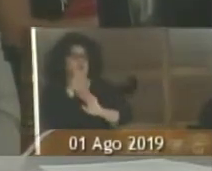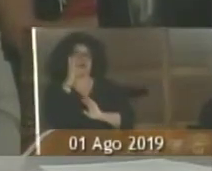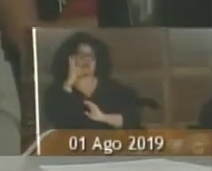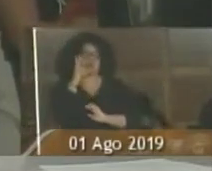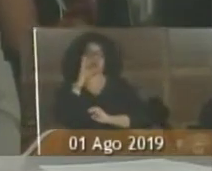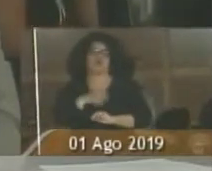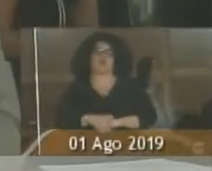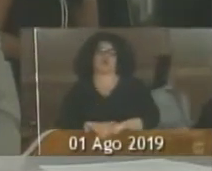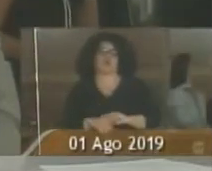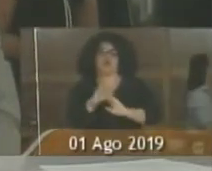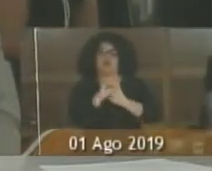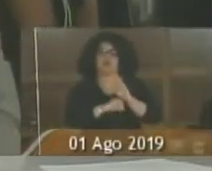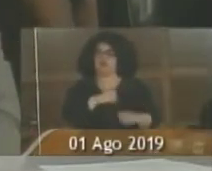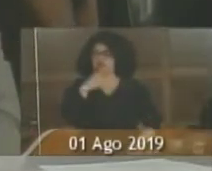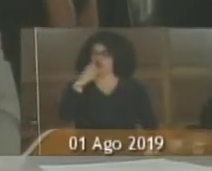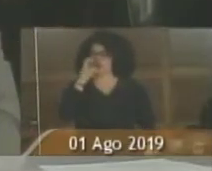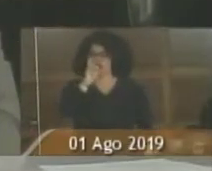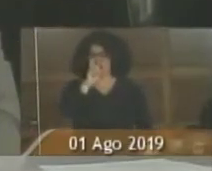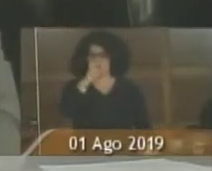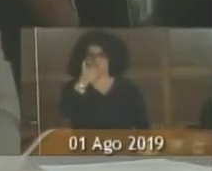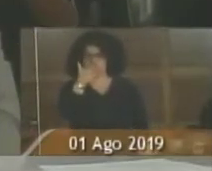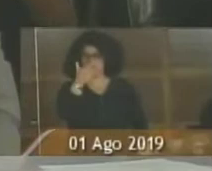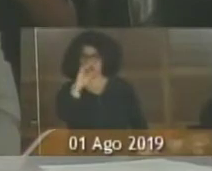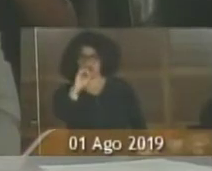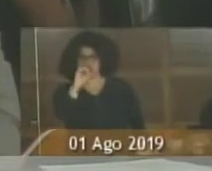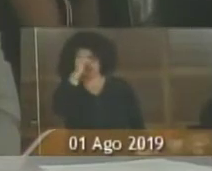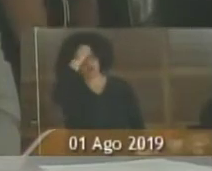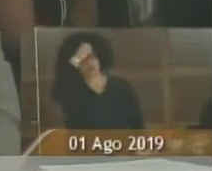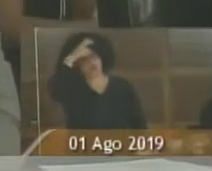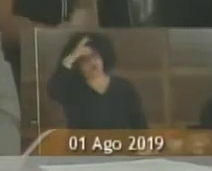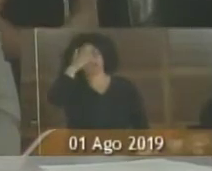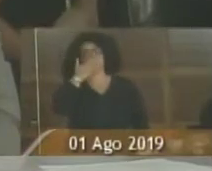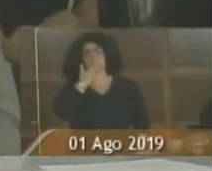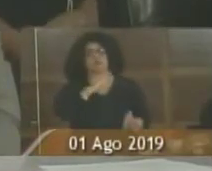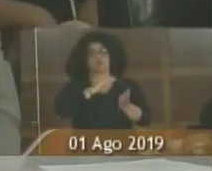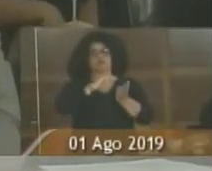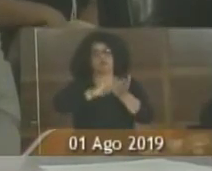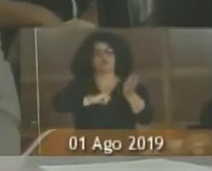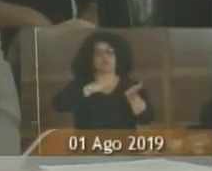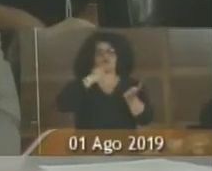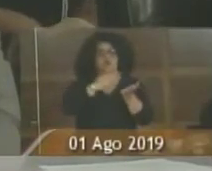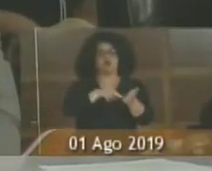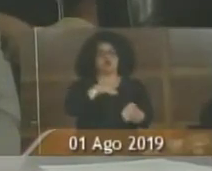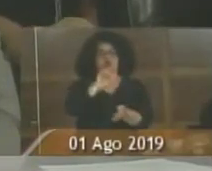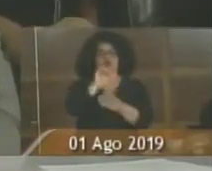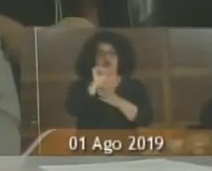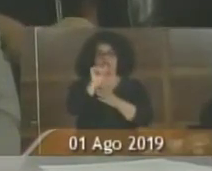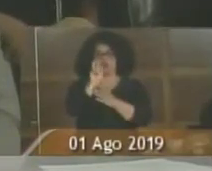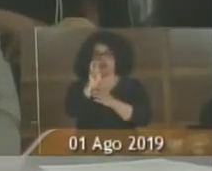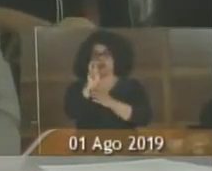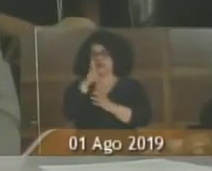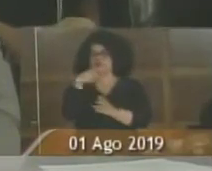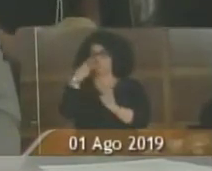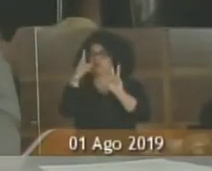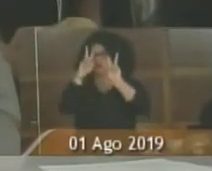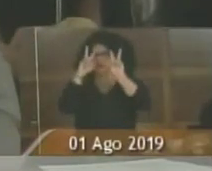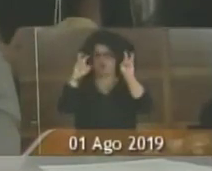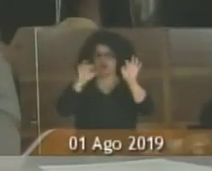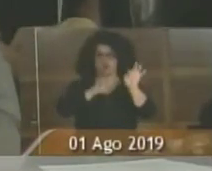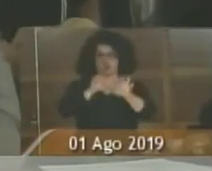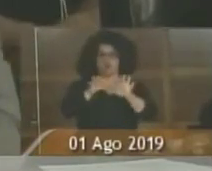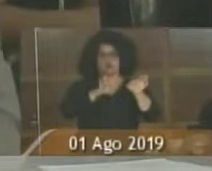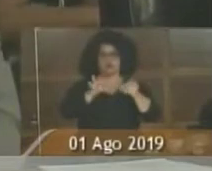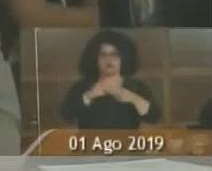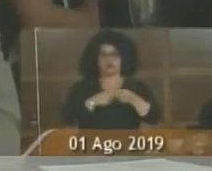Valverde. Ofício 520, prefeito municipal, solicitando a retirada da mensagem 015 de 2019, que dispõe sobre a reestruturação da